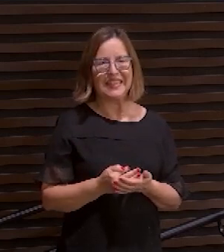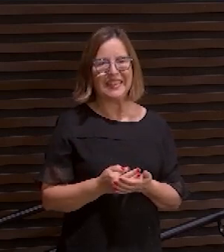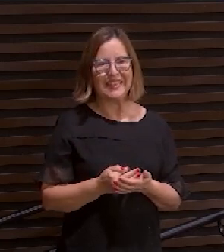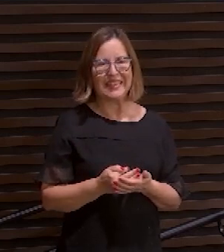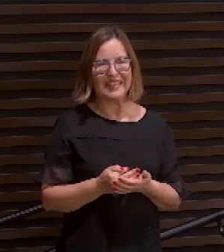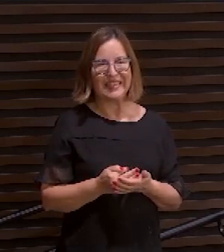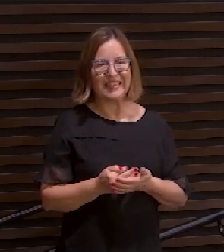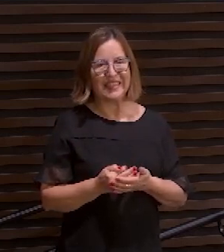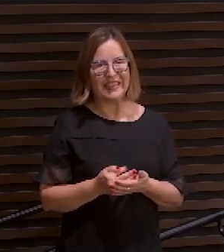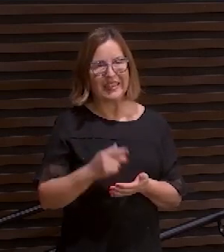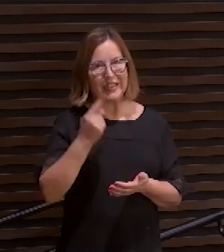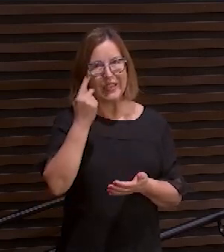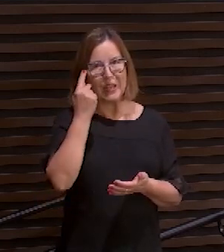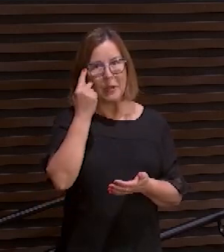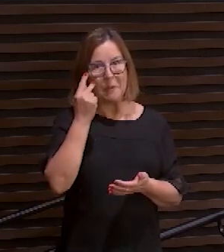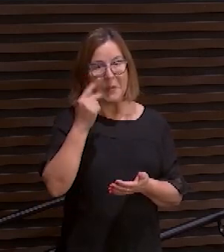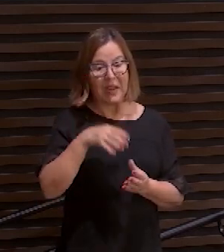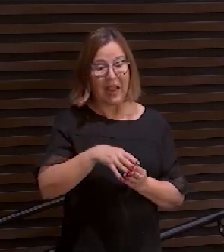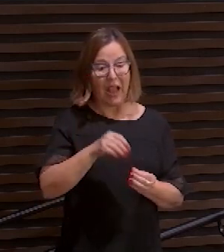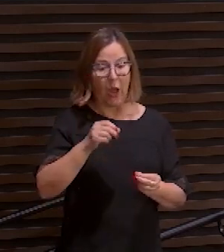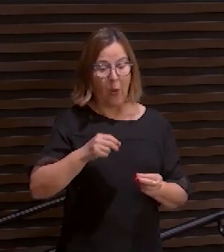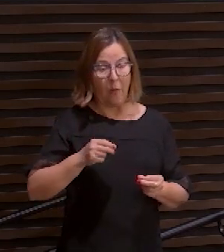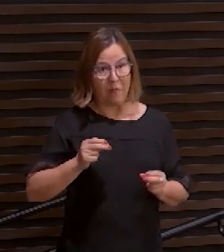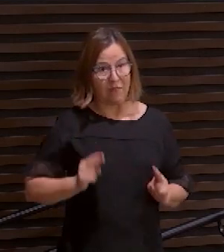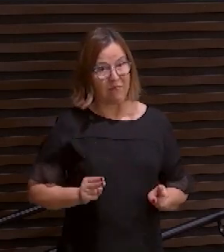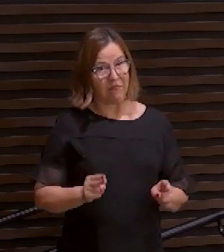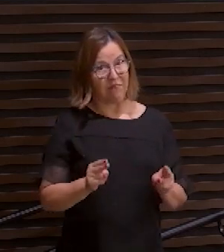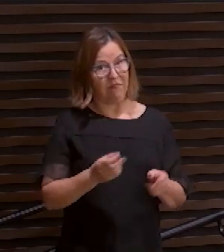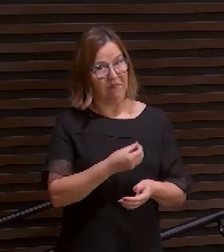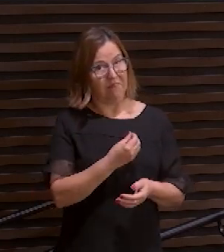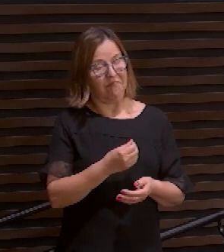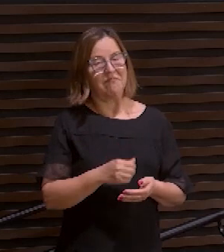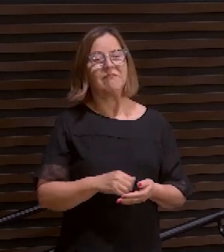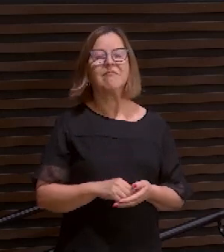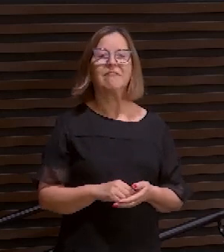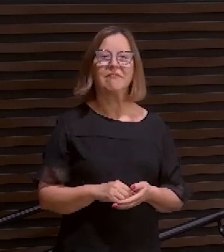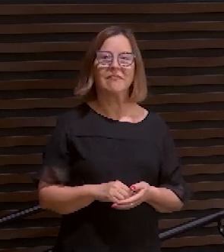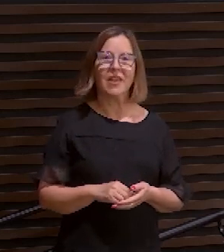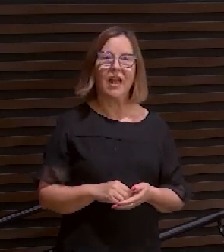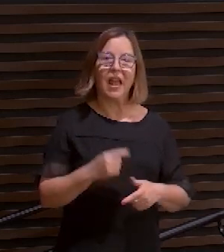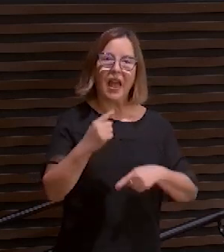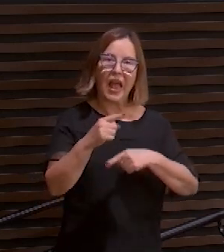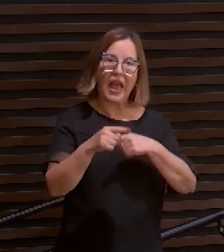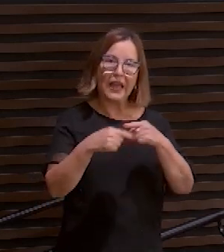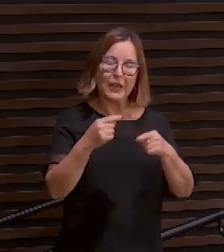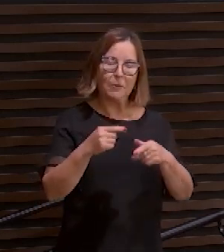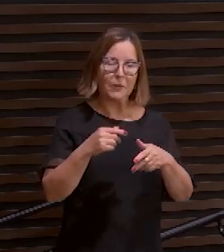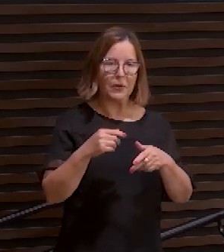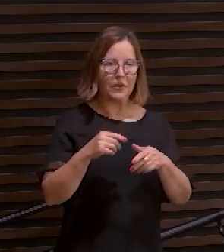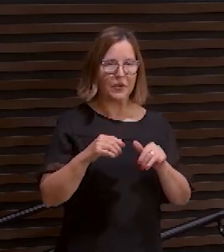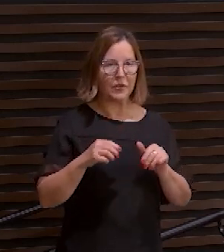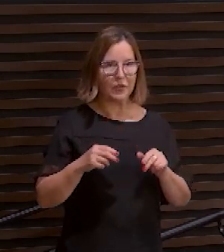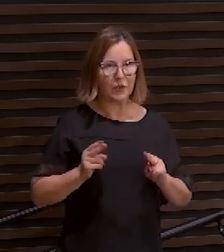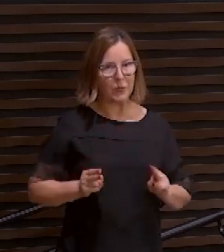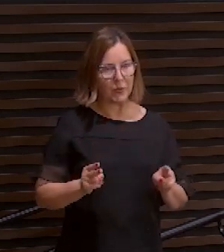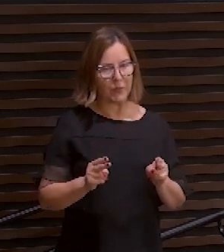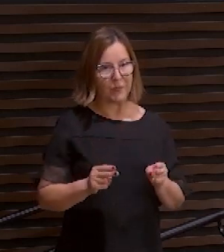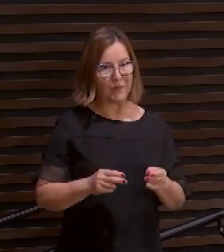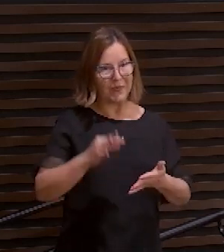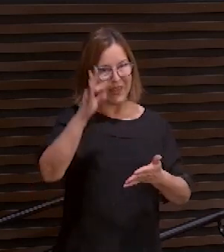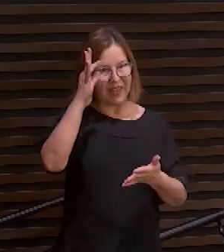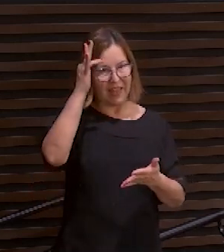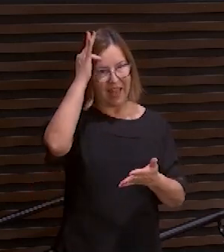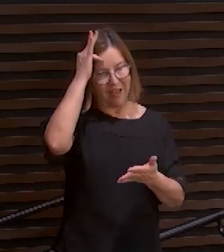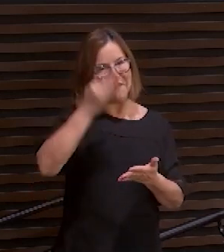para a conservação da alma. E aí ele vai descrever: ora, a